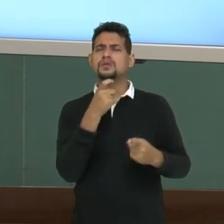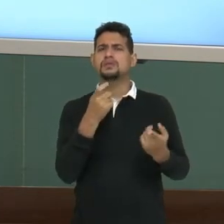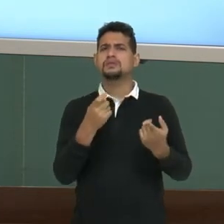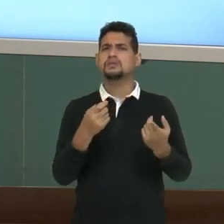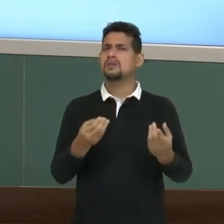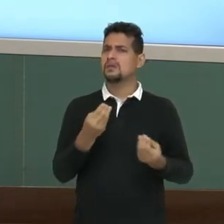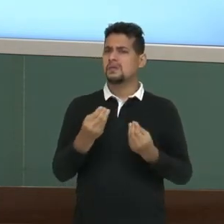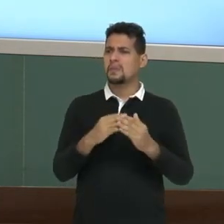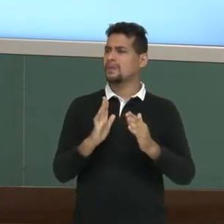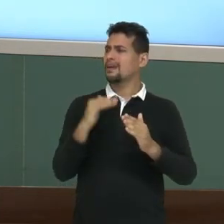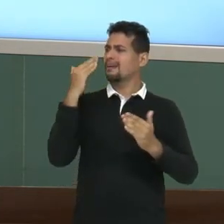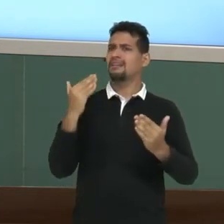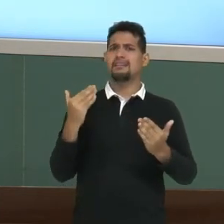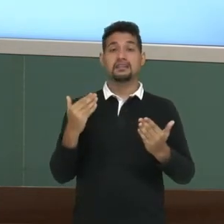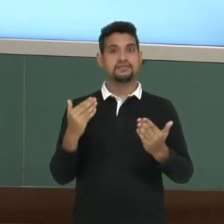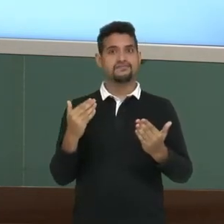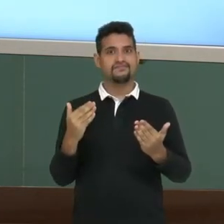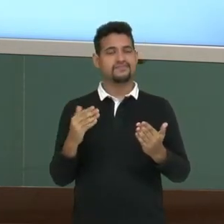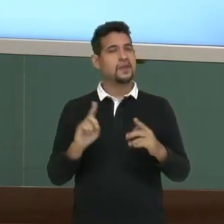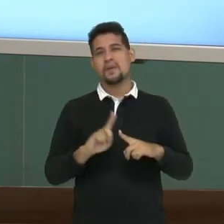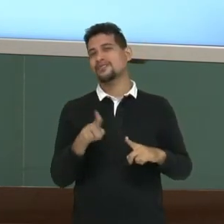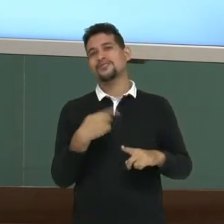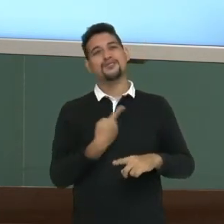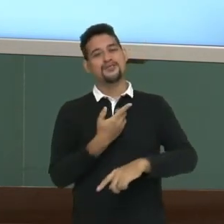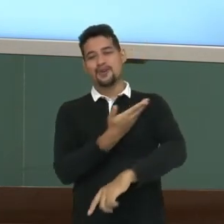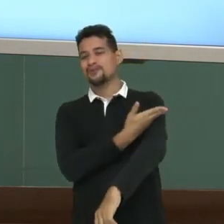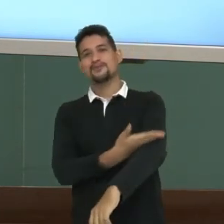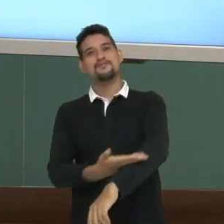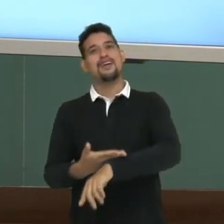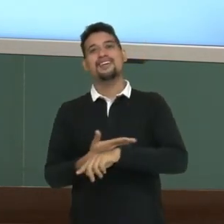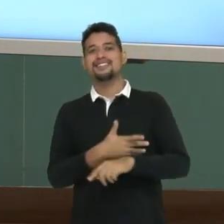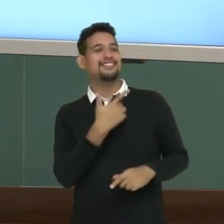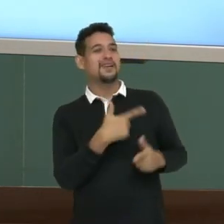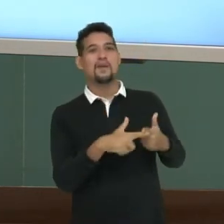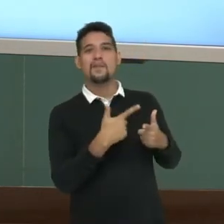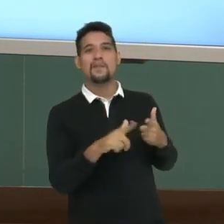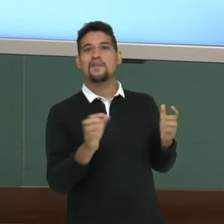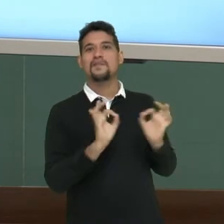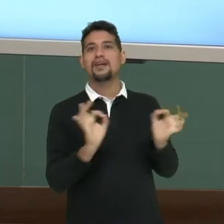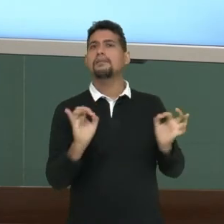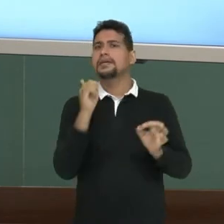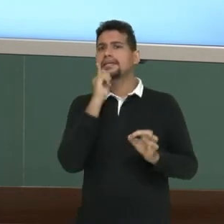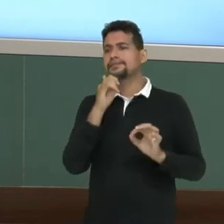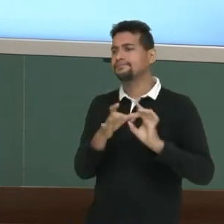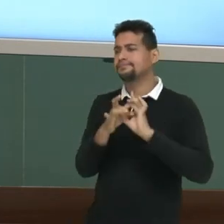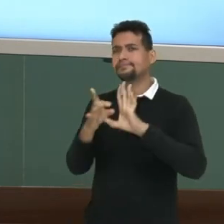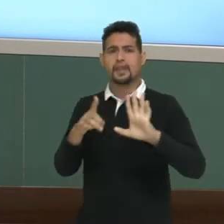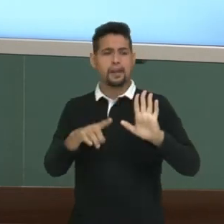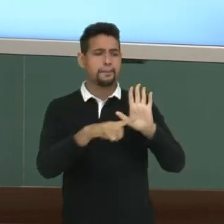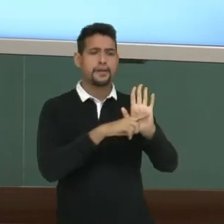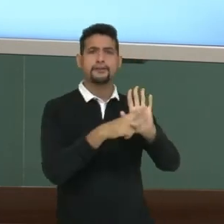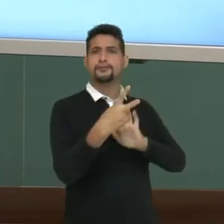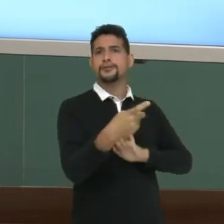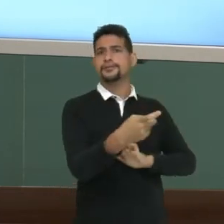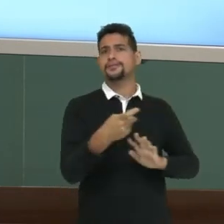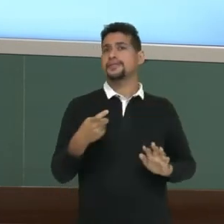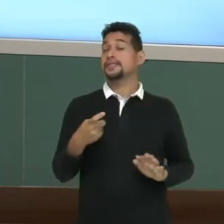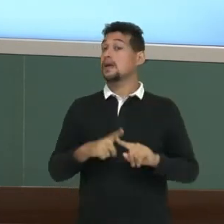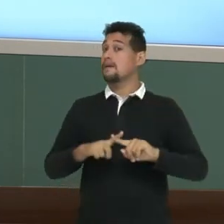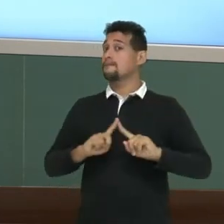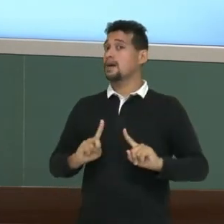Sim, passou. Só que a gente não está acostumado, não tem nenhum problema se eu deixasse menos 2x. Mas a